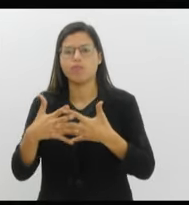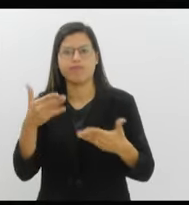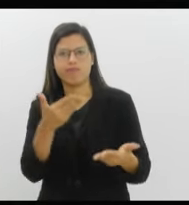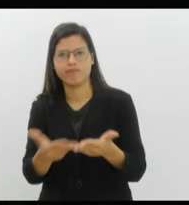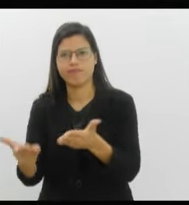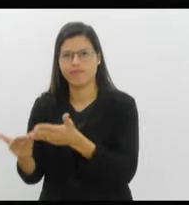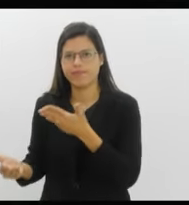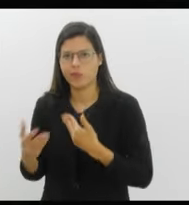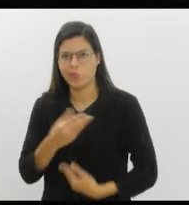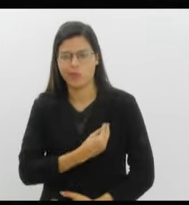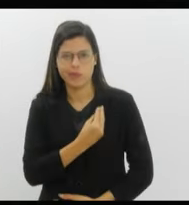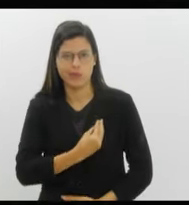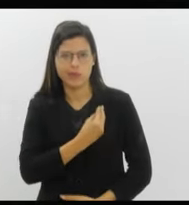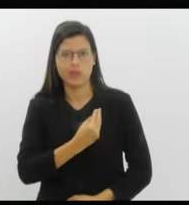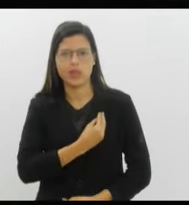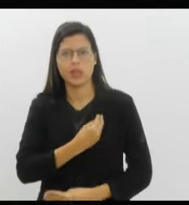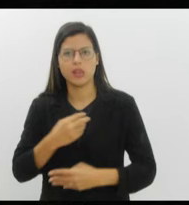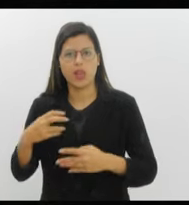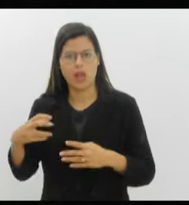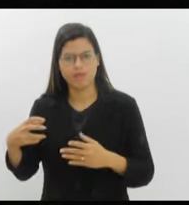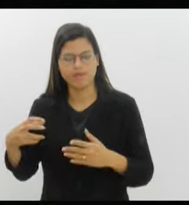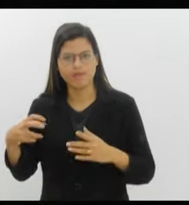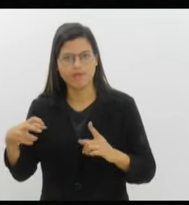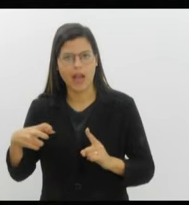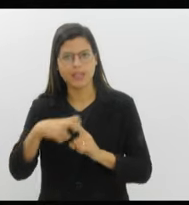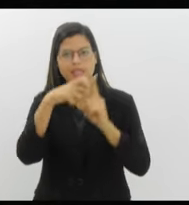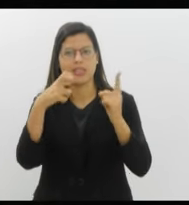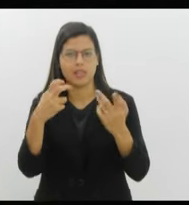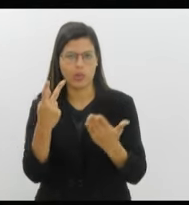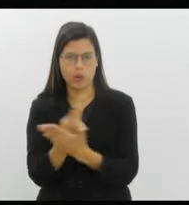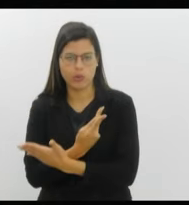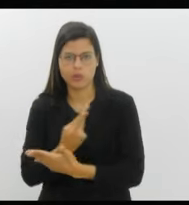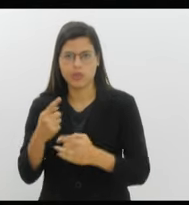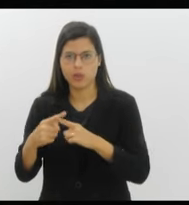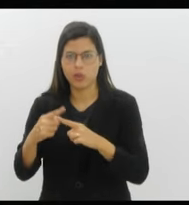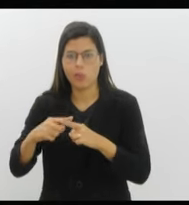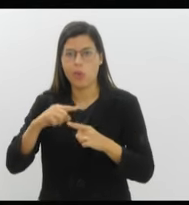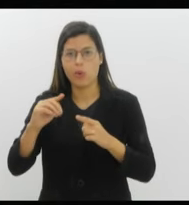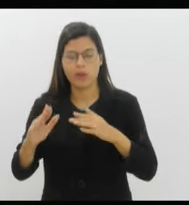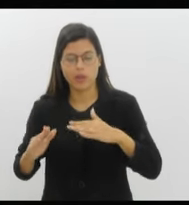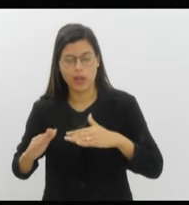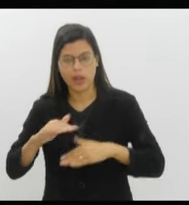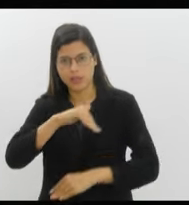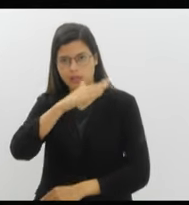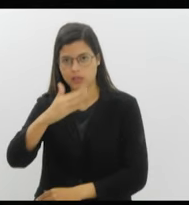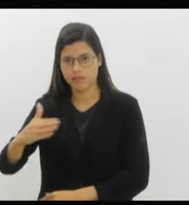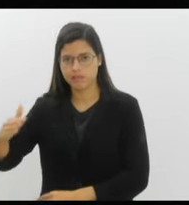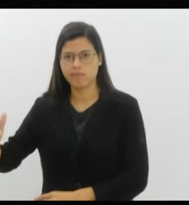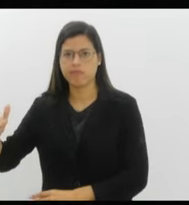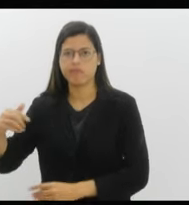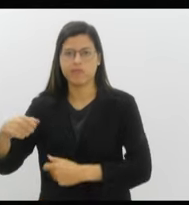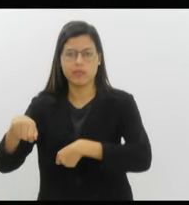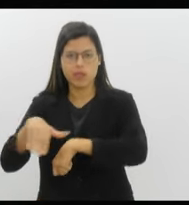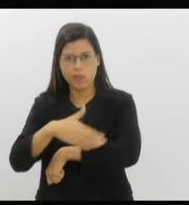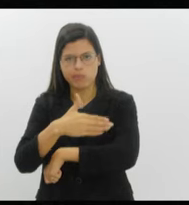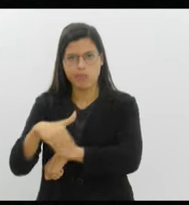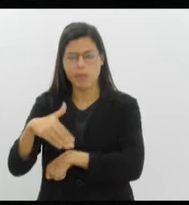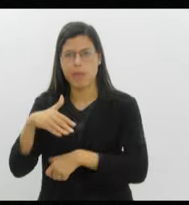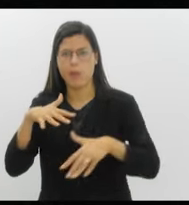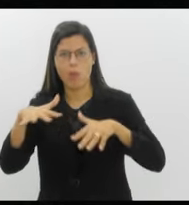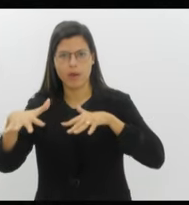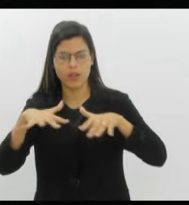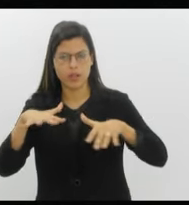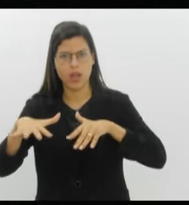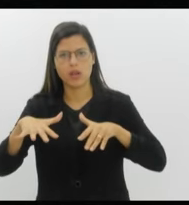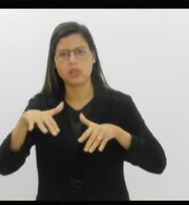se acidentando, porque a subida da serra é fundamental para o acesso, para a mobilidade das cidades da região serrana,